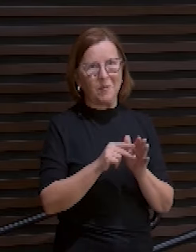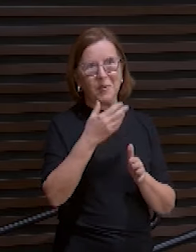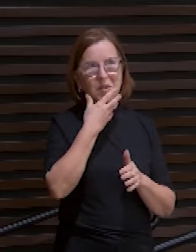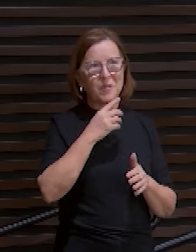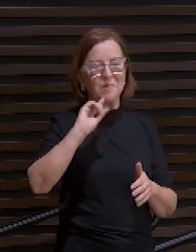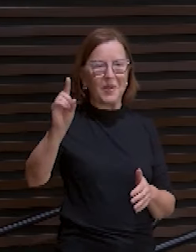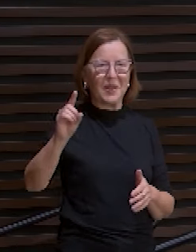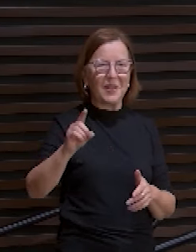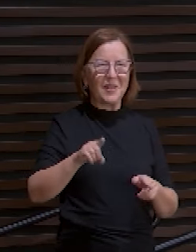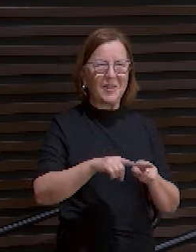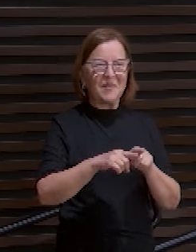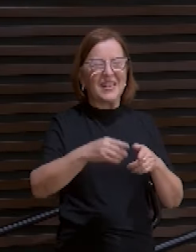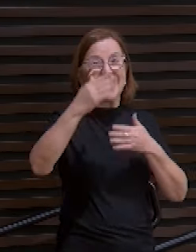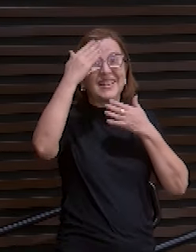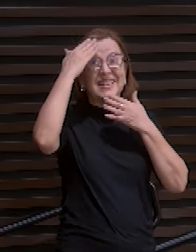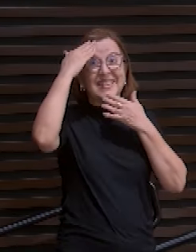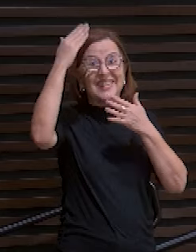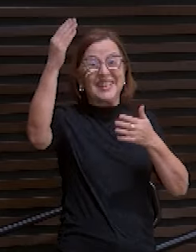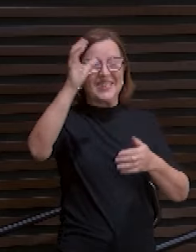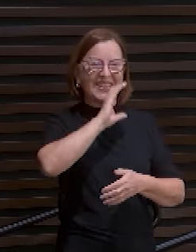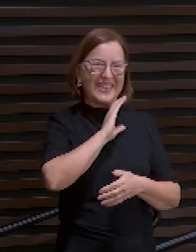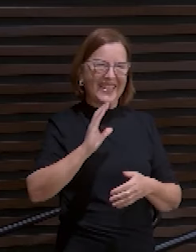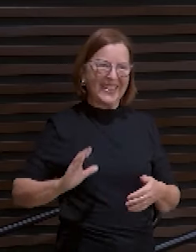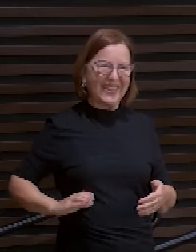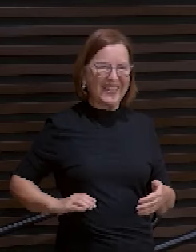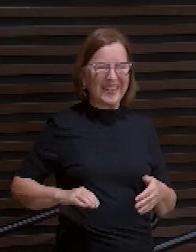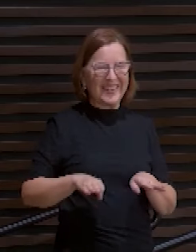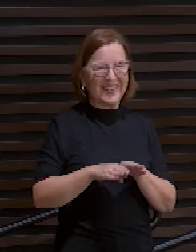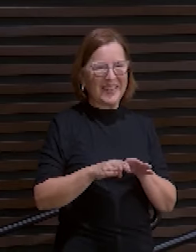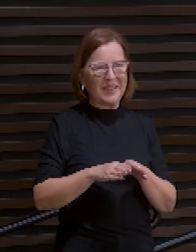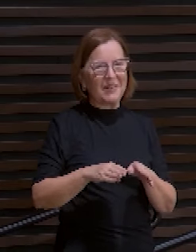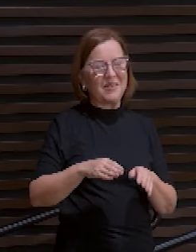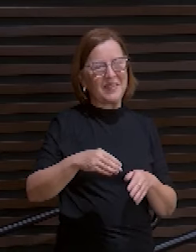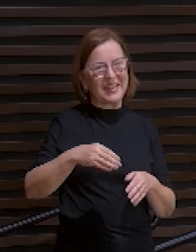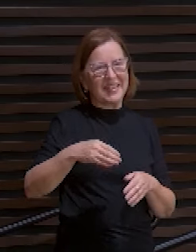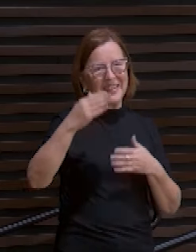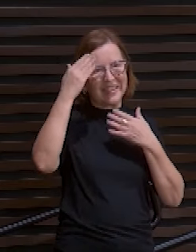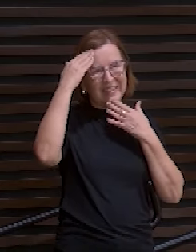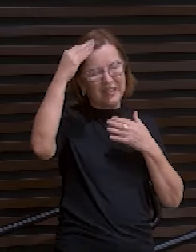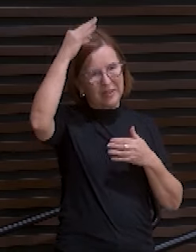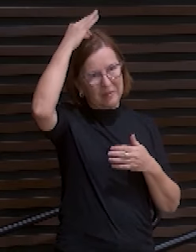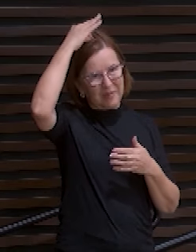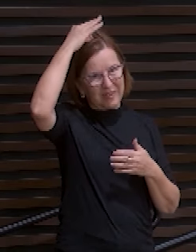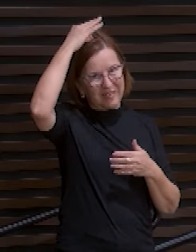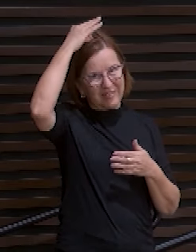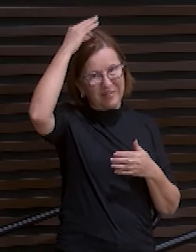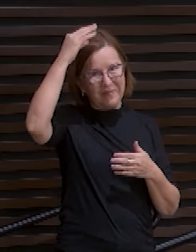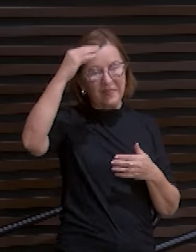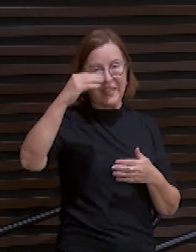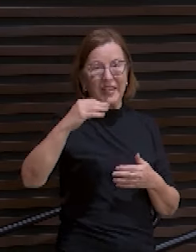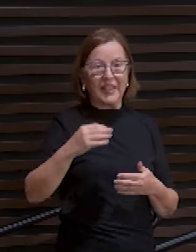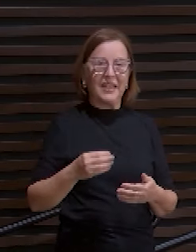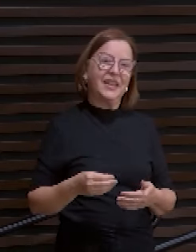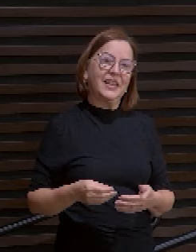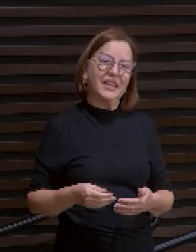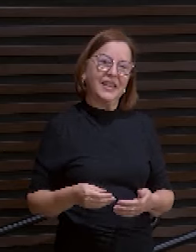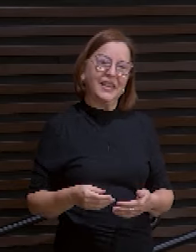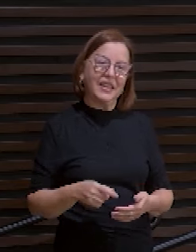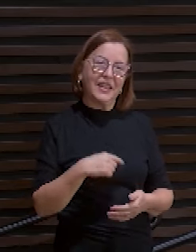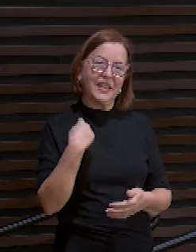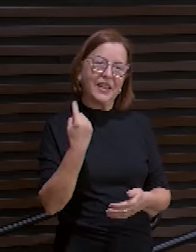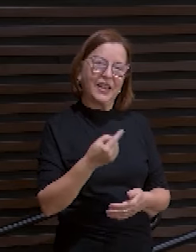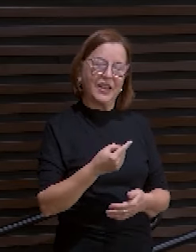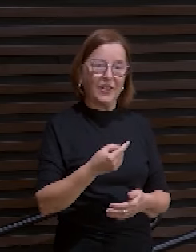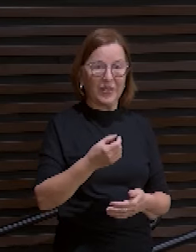damos a Cristo e ao espírito que nos deram condição de nos reconhecermos fracos e totalmente